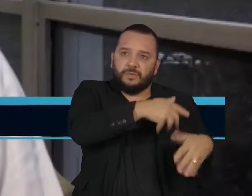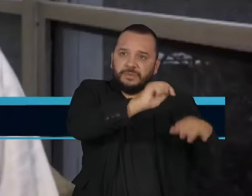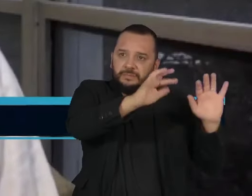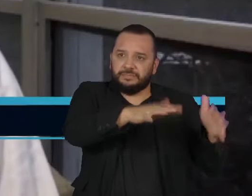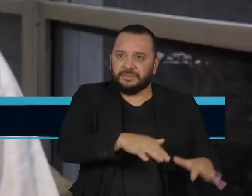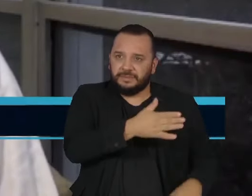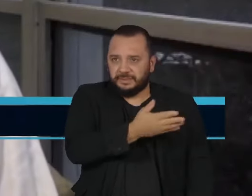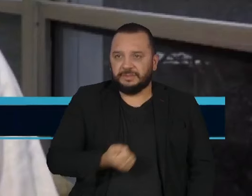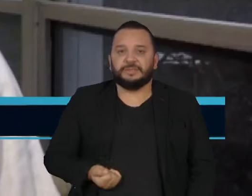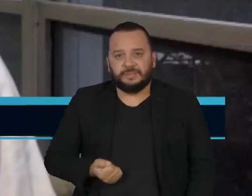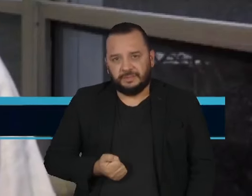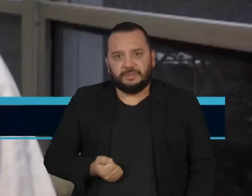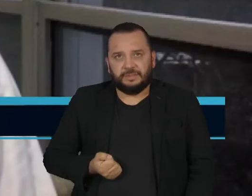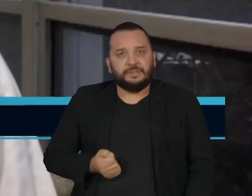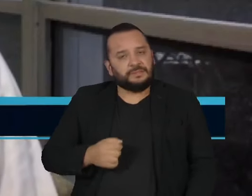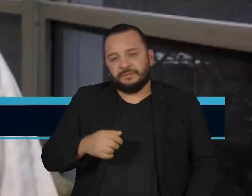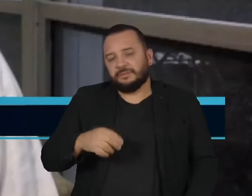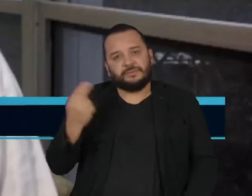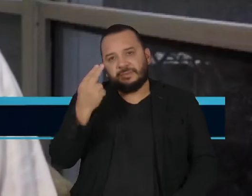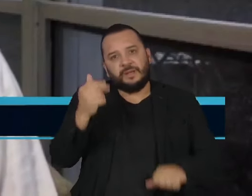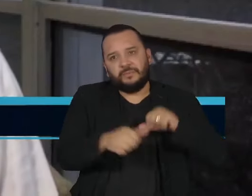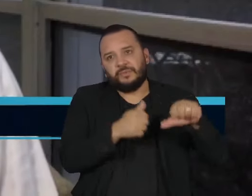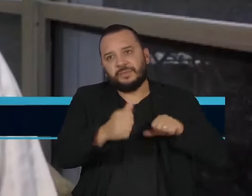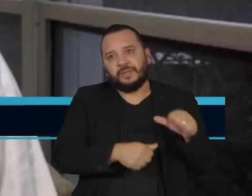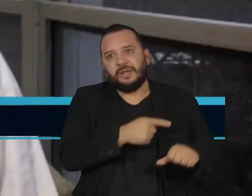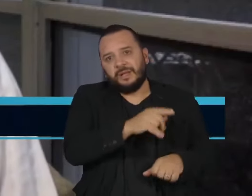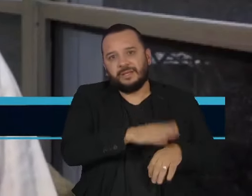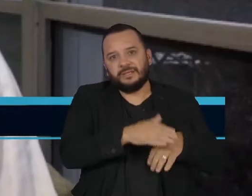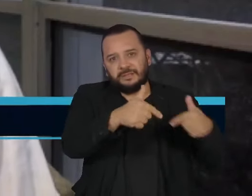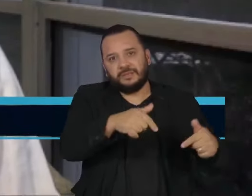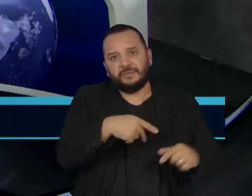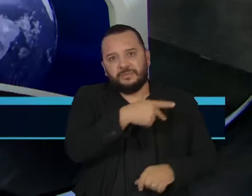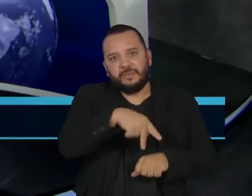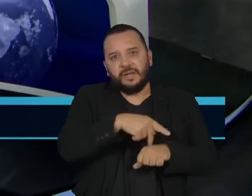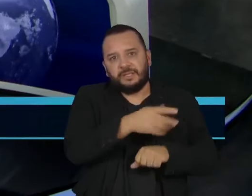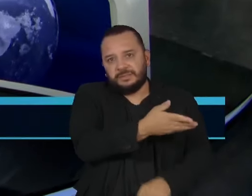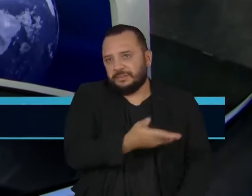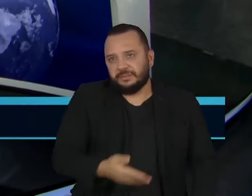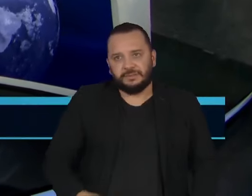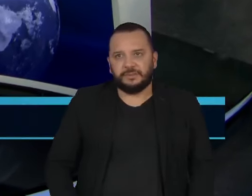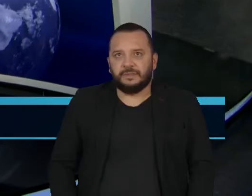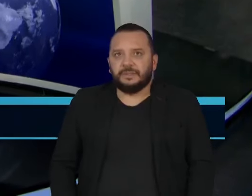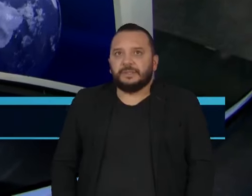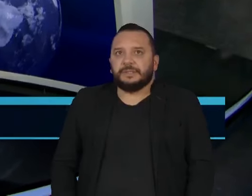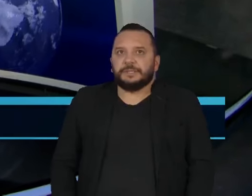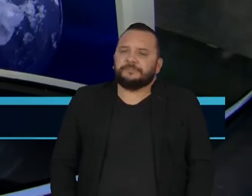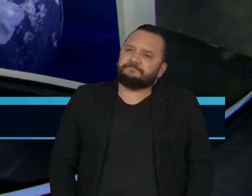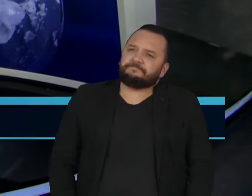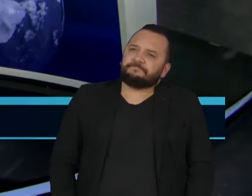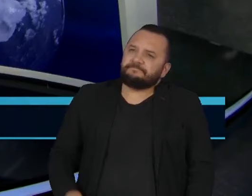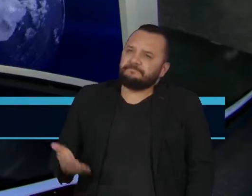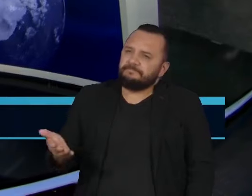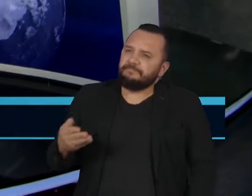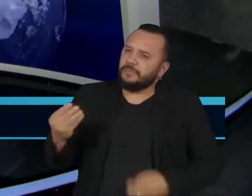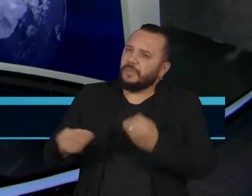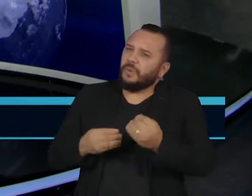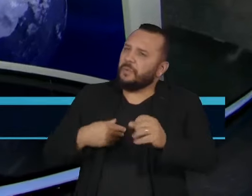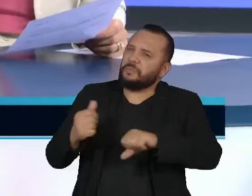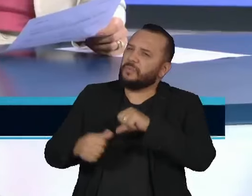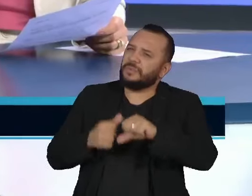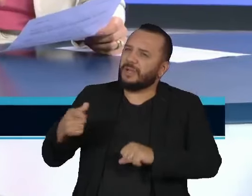será suficiente para reverter essas práticas no país vizinho. Mariana, o que seria capaz de reverter essa